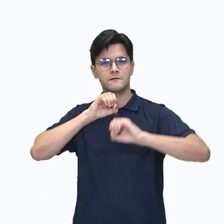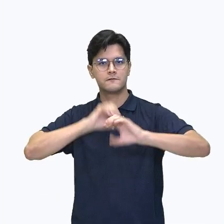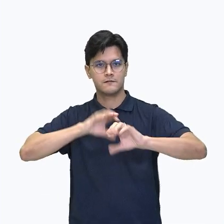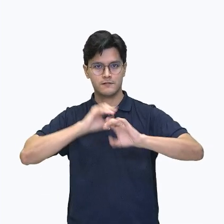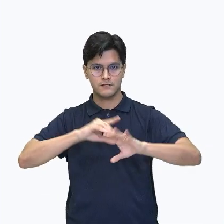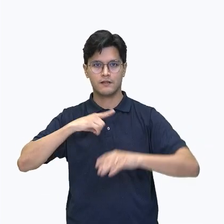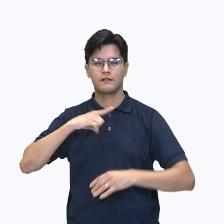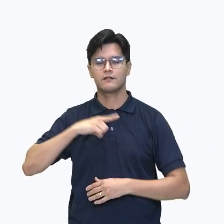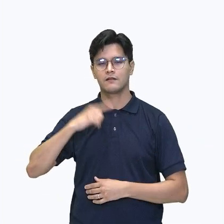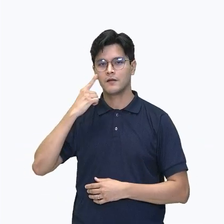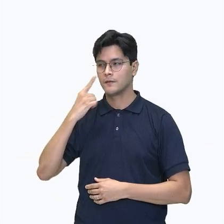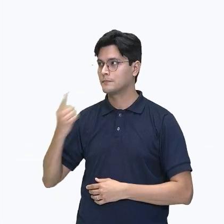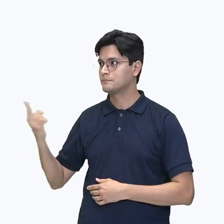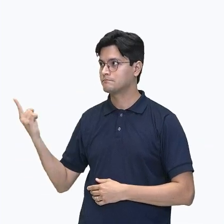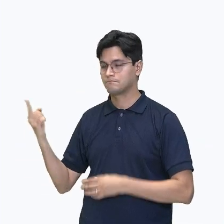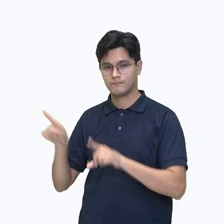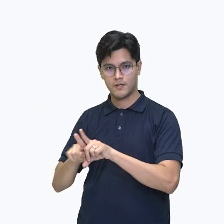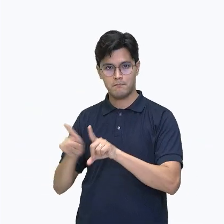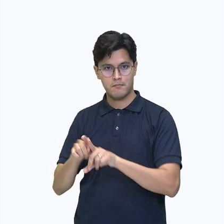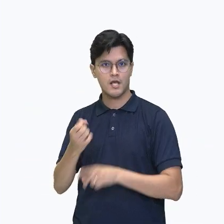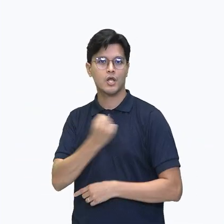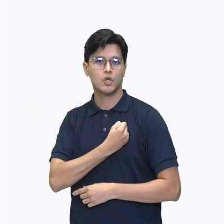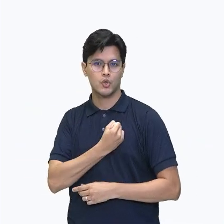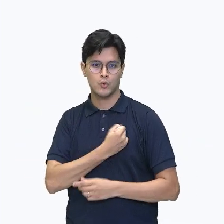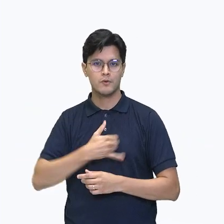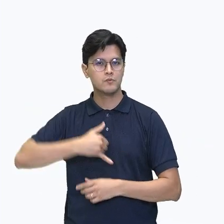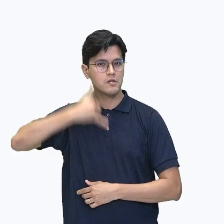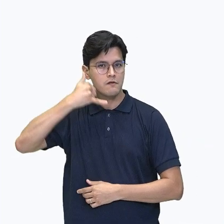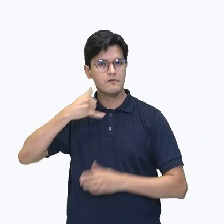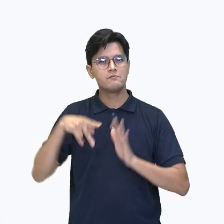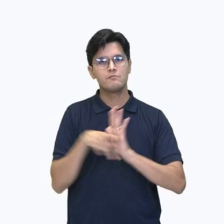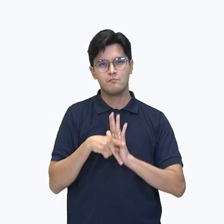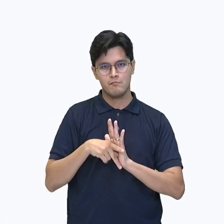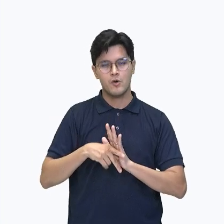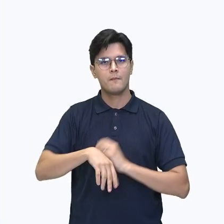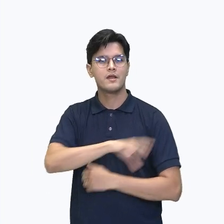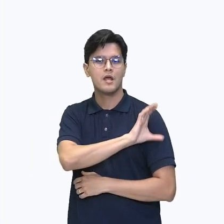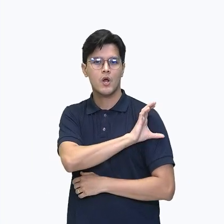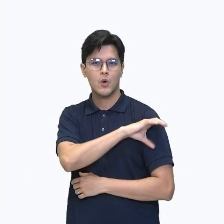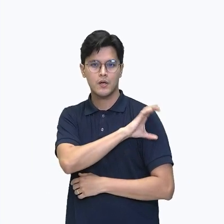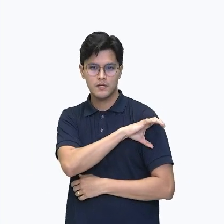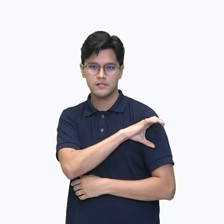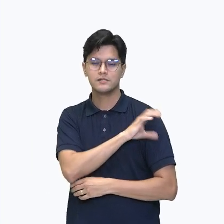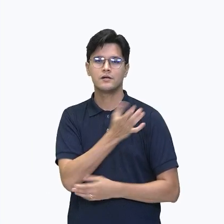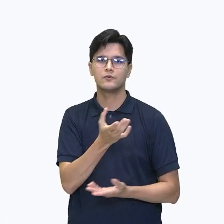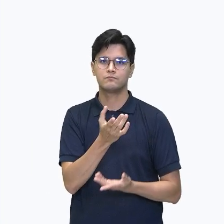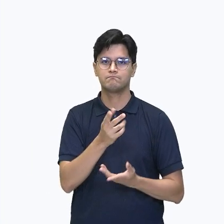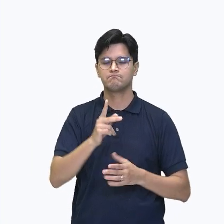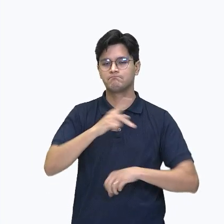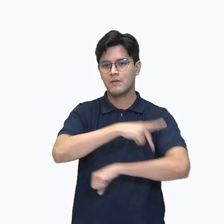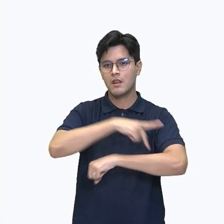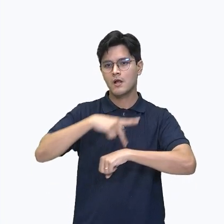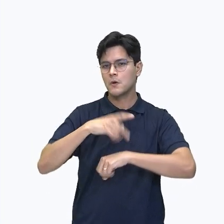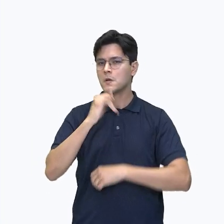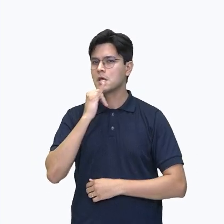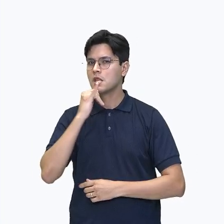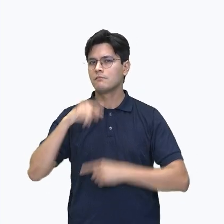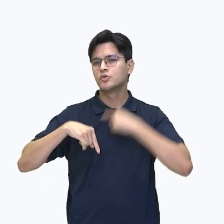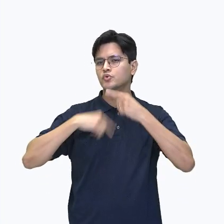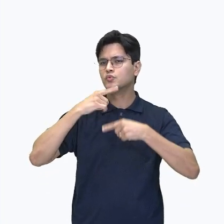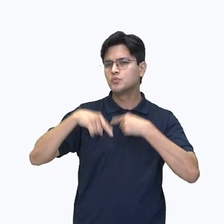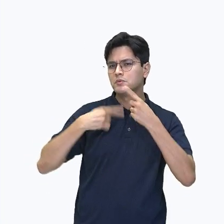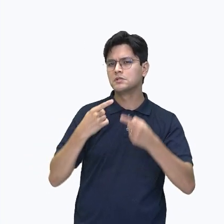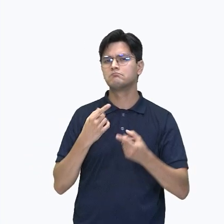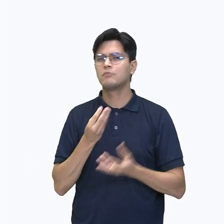gerência e o número também da coordenação pedagógica, dúvidas pedagógicas, né? Avaliação, enfim, processo de avaliação,